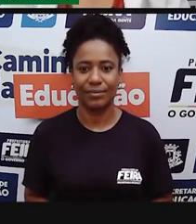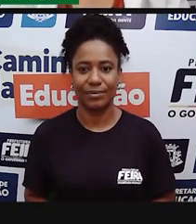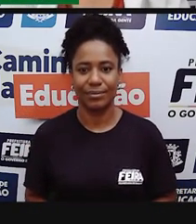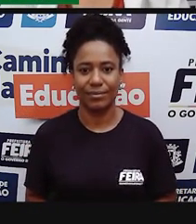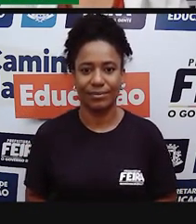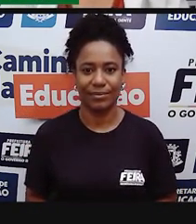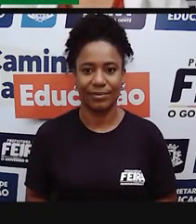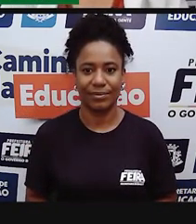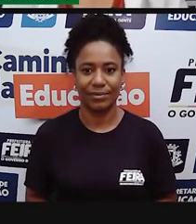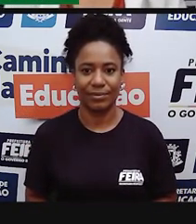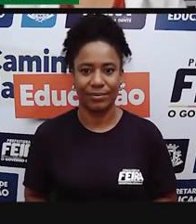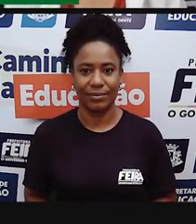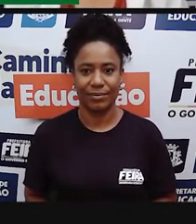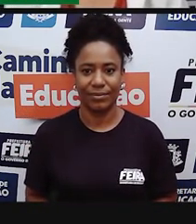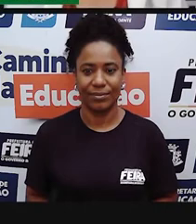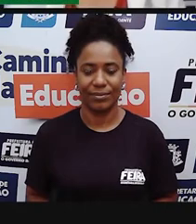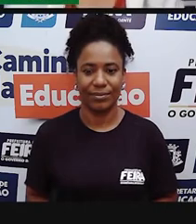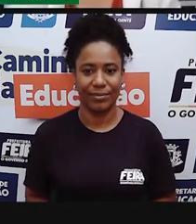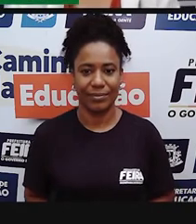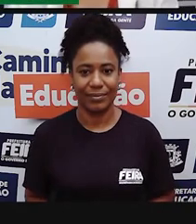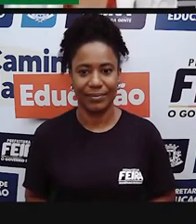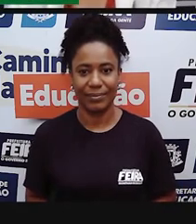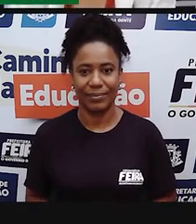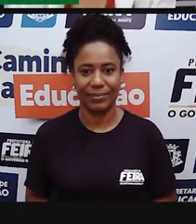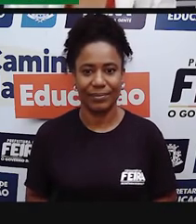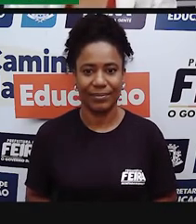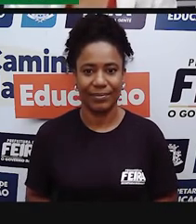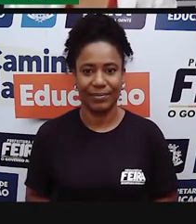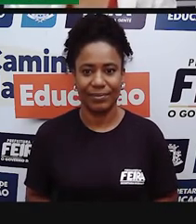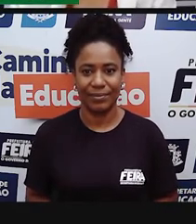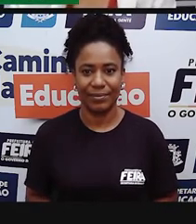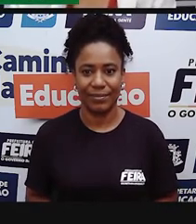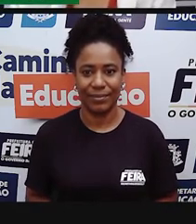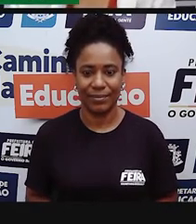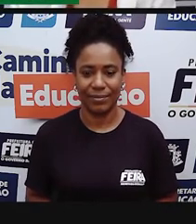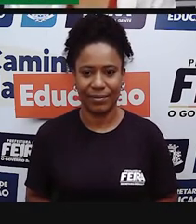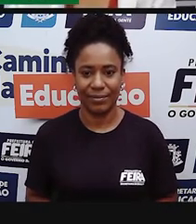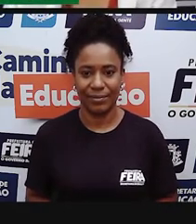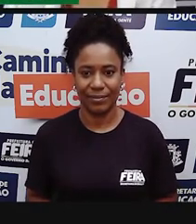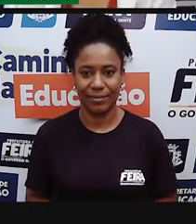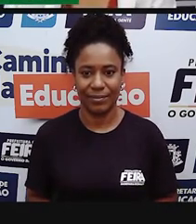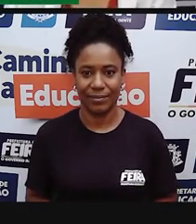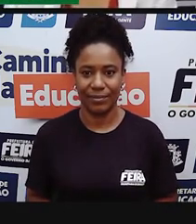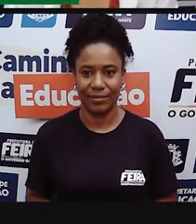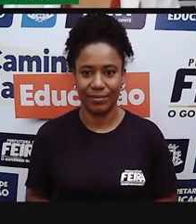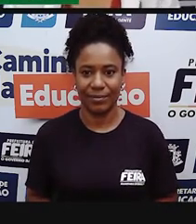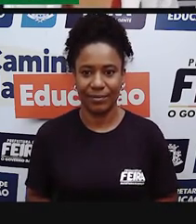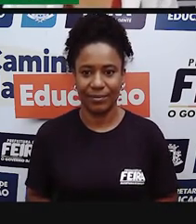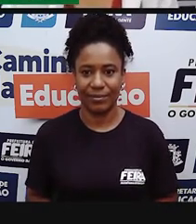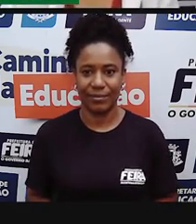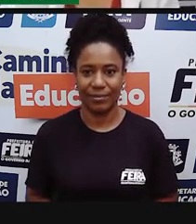eu sei lá olha o